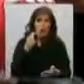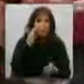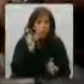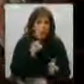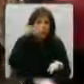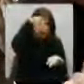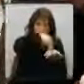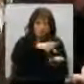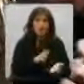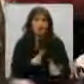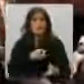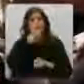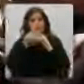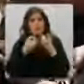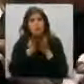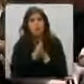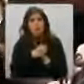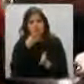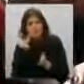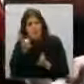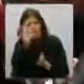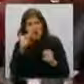não teria nada de novo